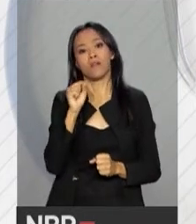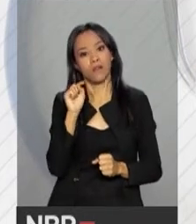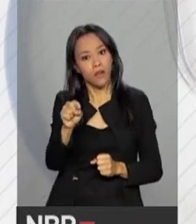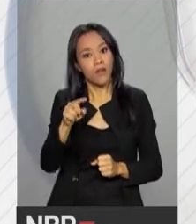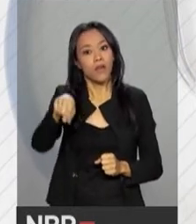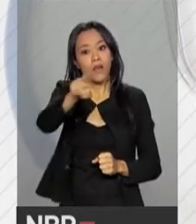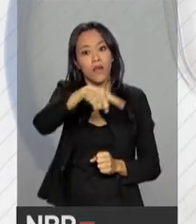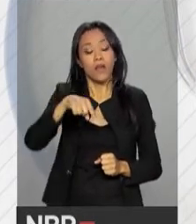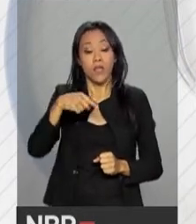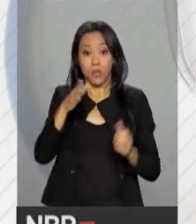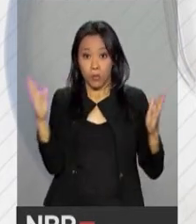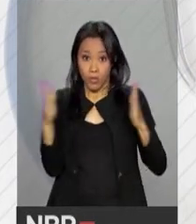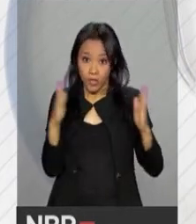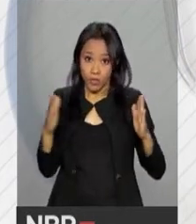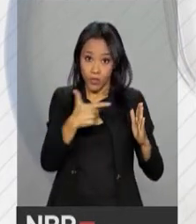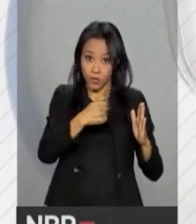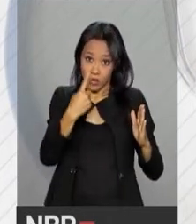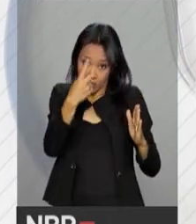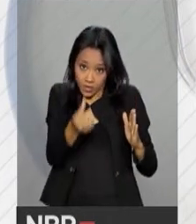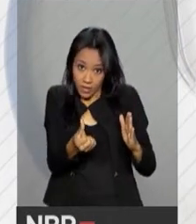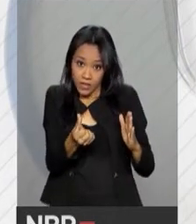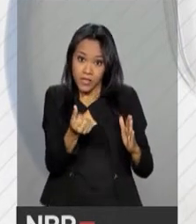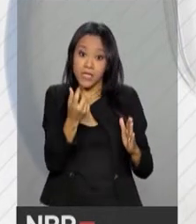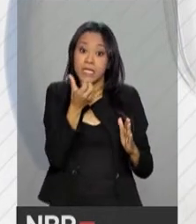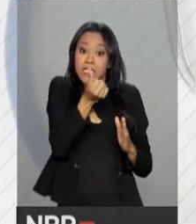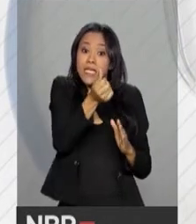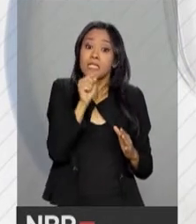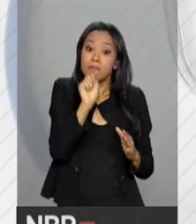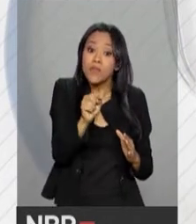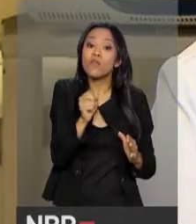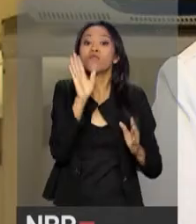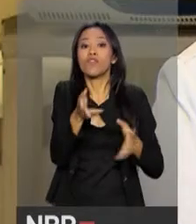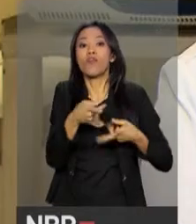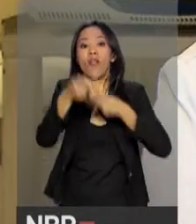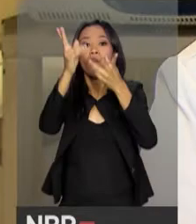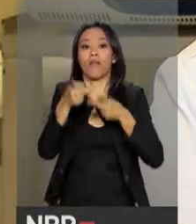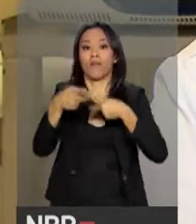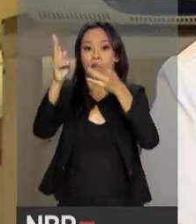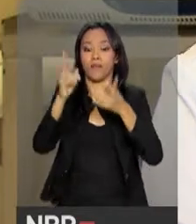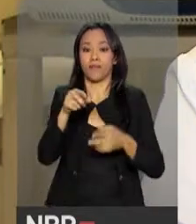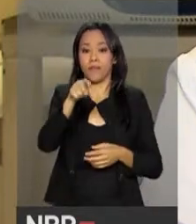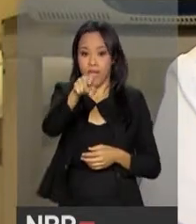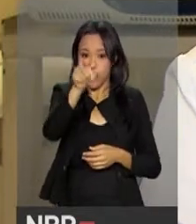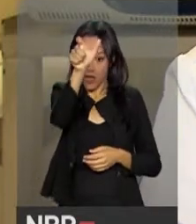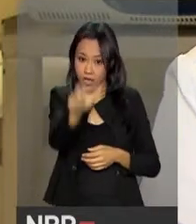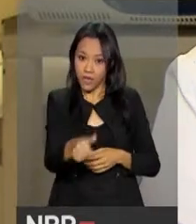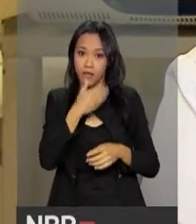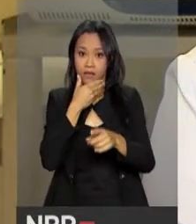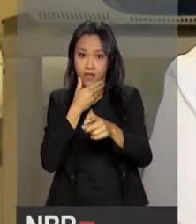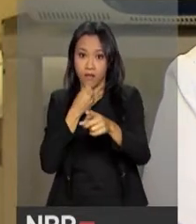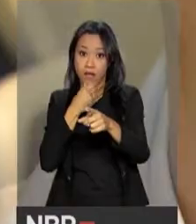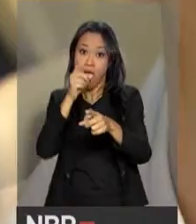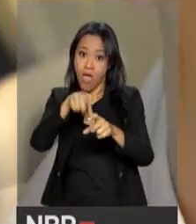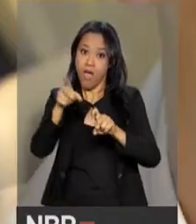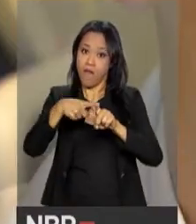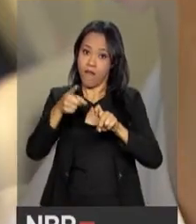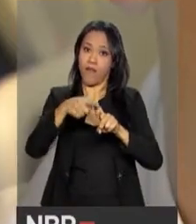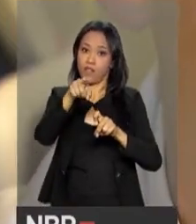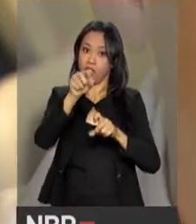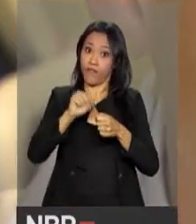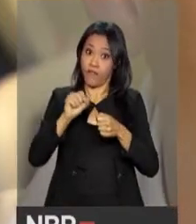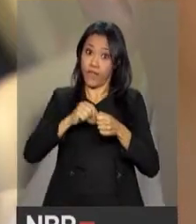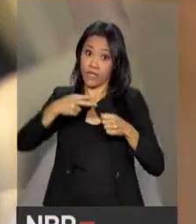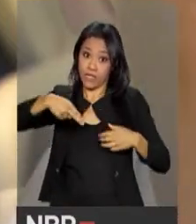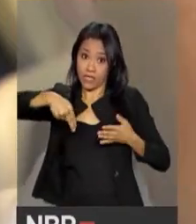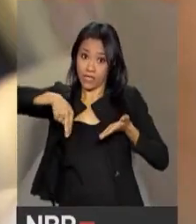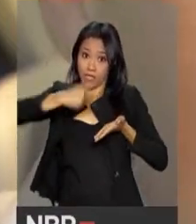todo o ano de 2016 6 mil itens foram transportados o doutor andré foi quem fez a cirurgia da erenice ele conta